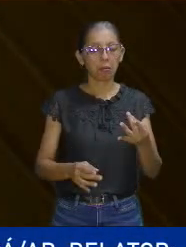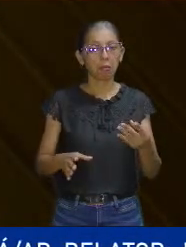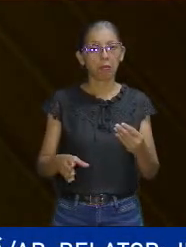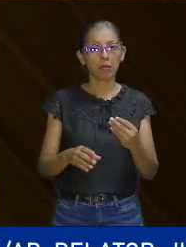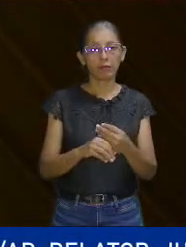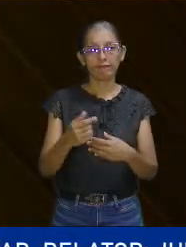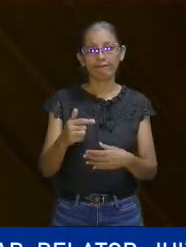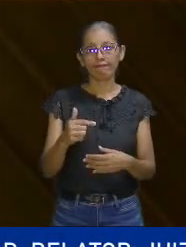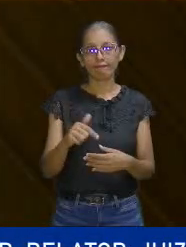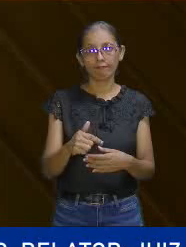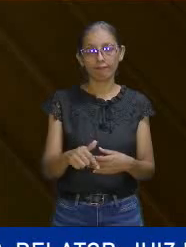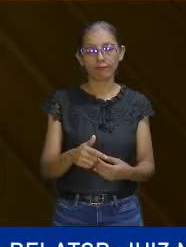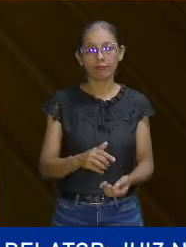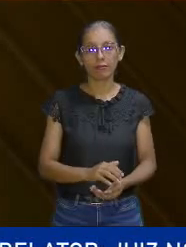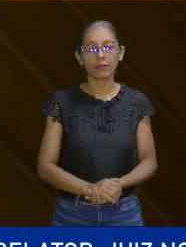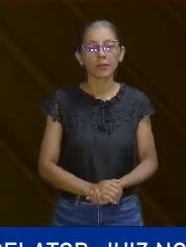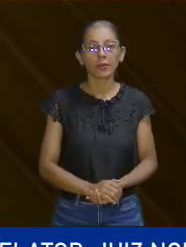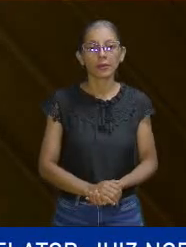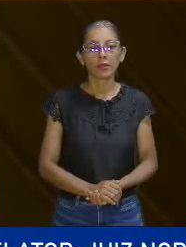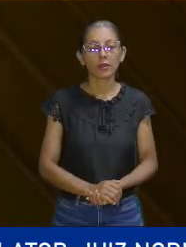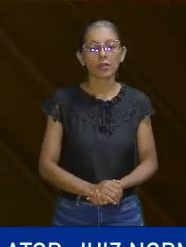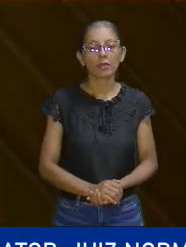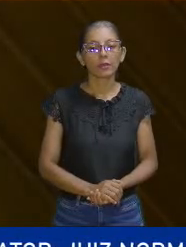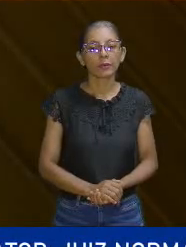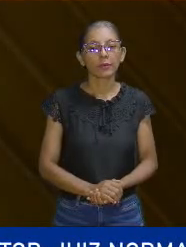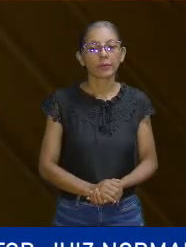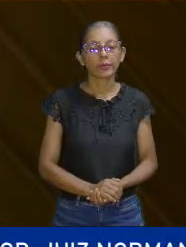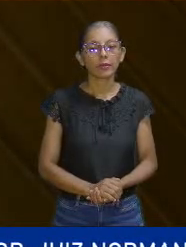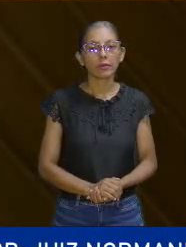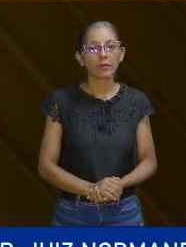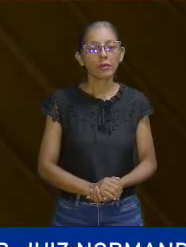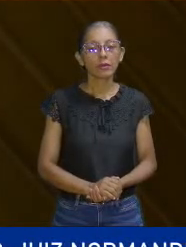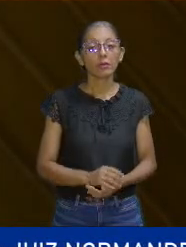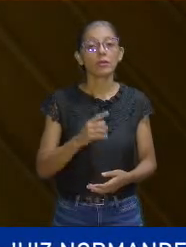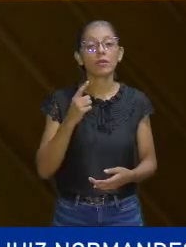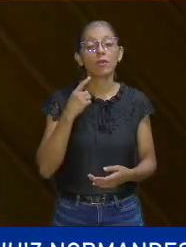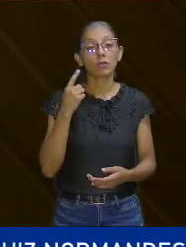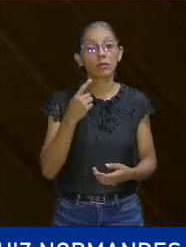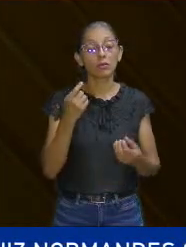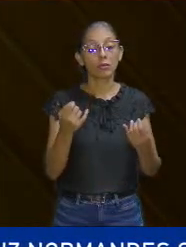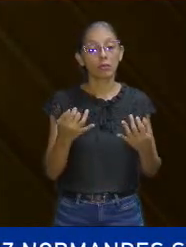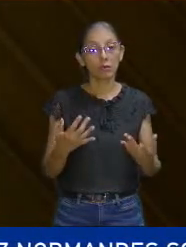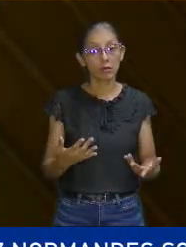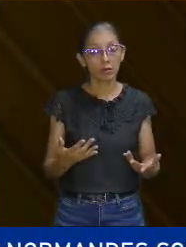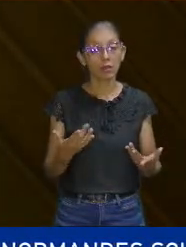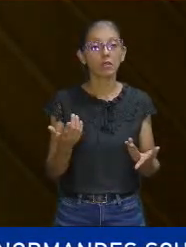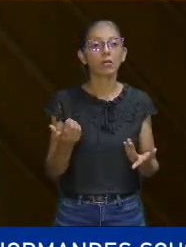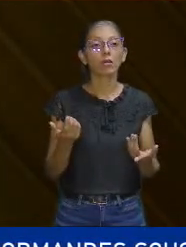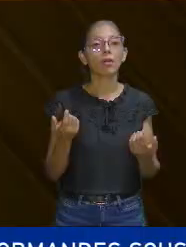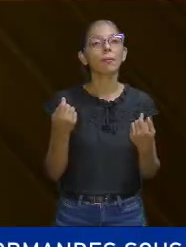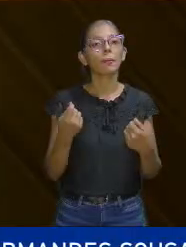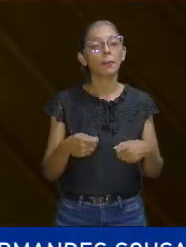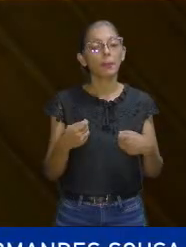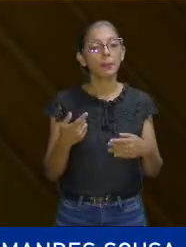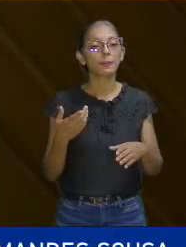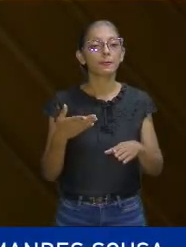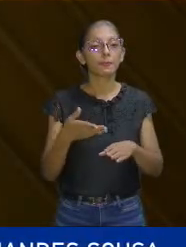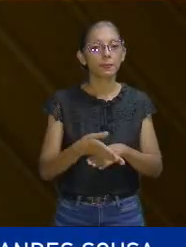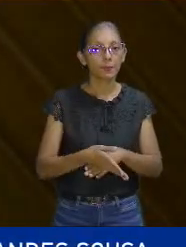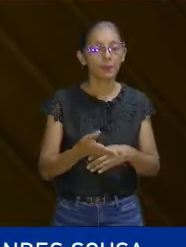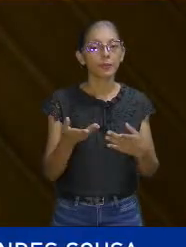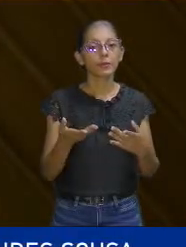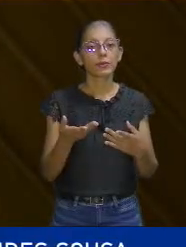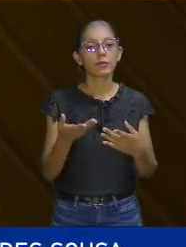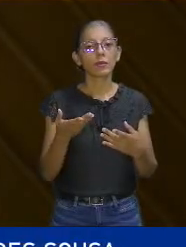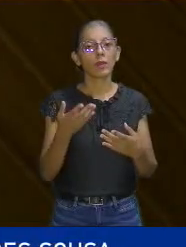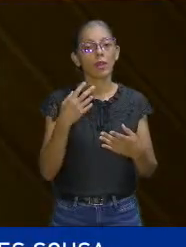plausível, ela não se coaduna com o direito da defesa de ter acesso a esses documentos, né, para